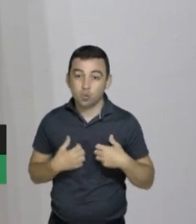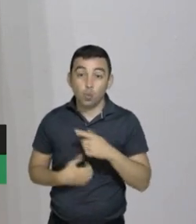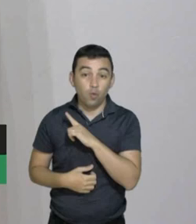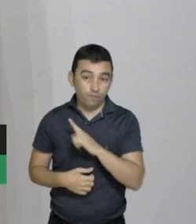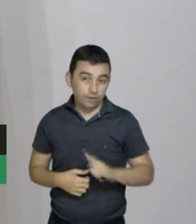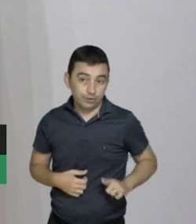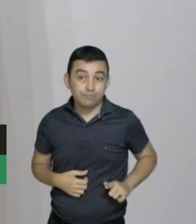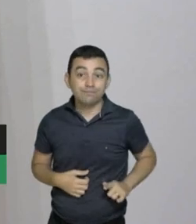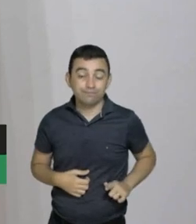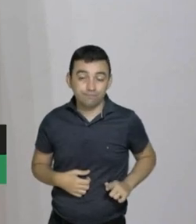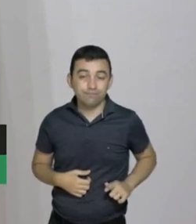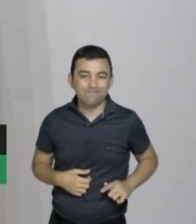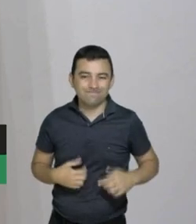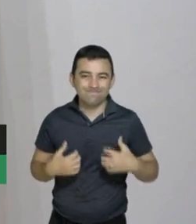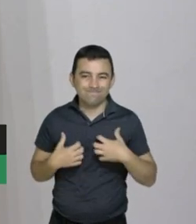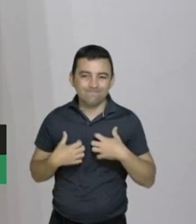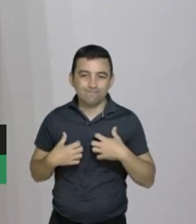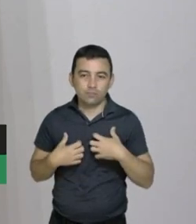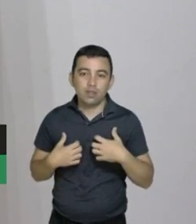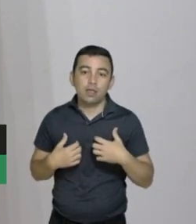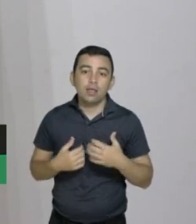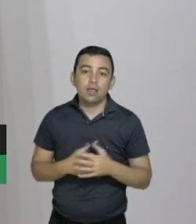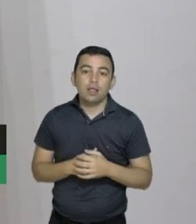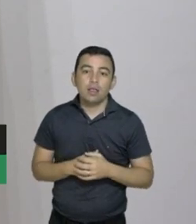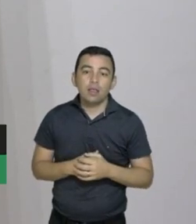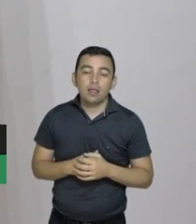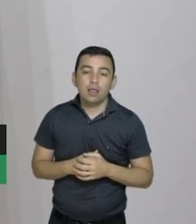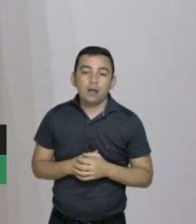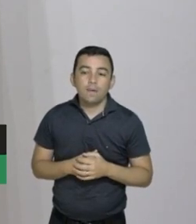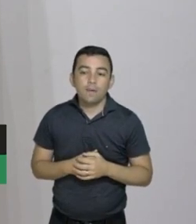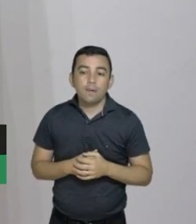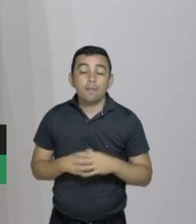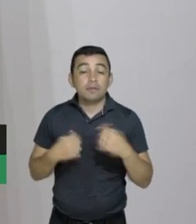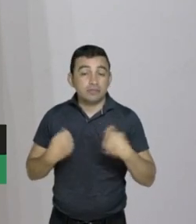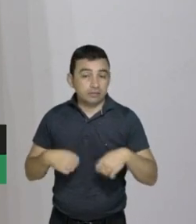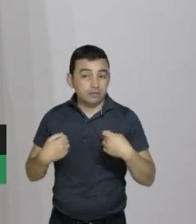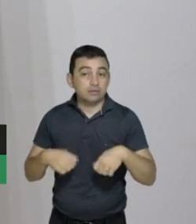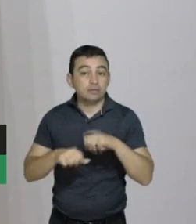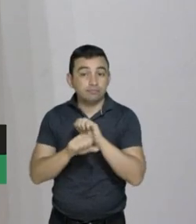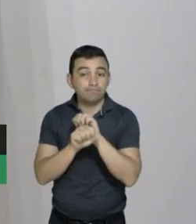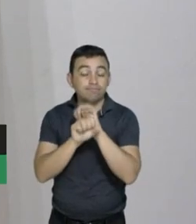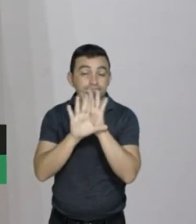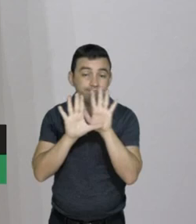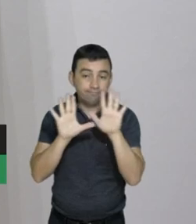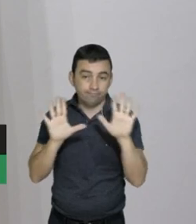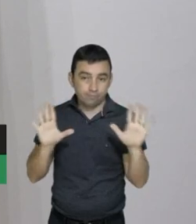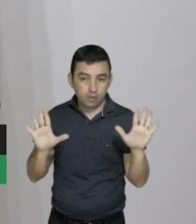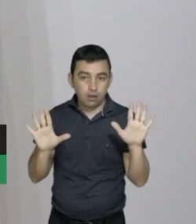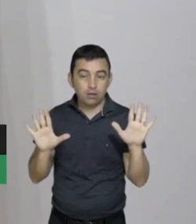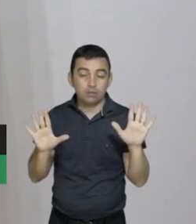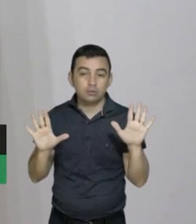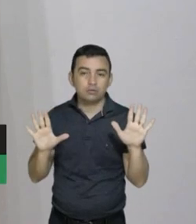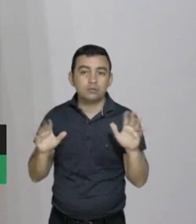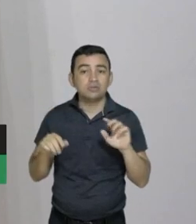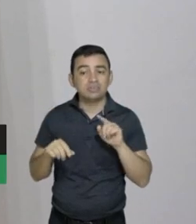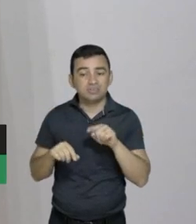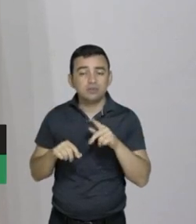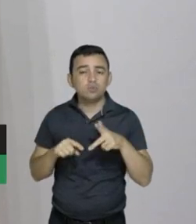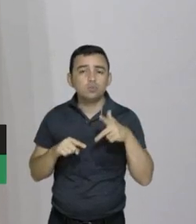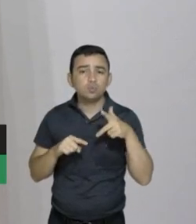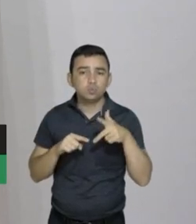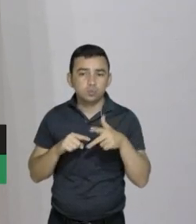tem passado nós precisamos esclarecer essa questão do corte